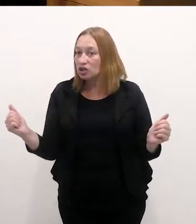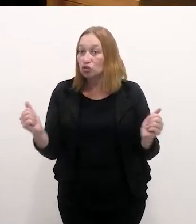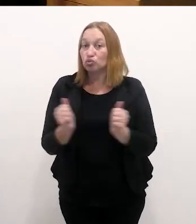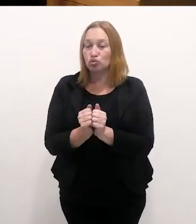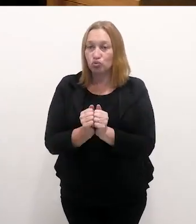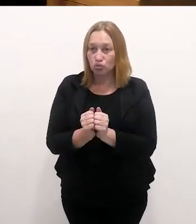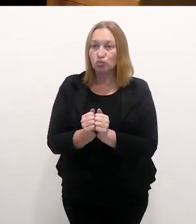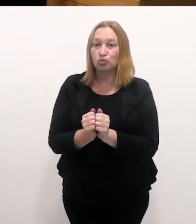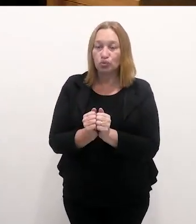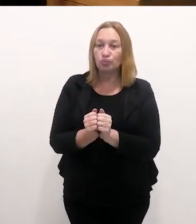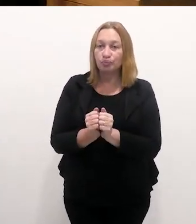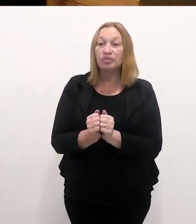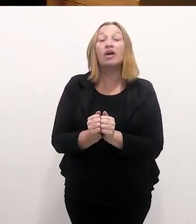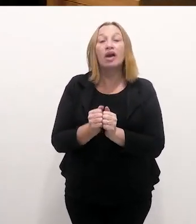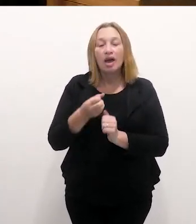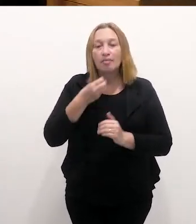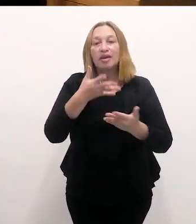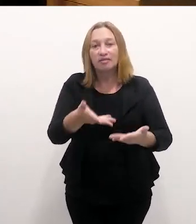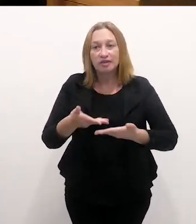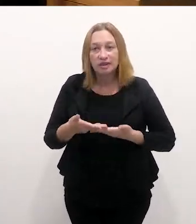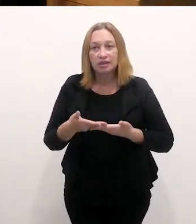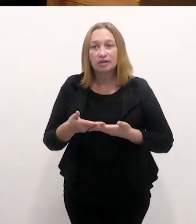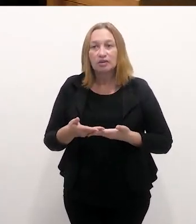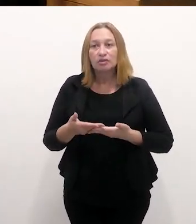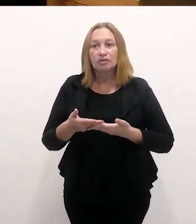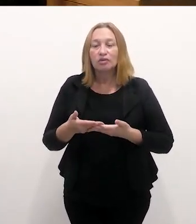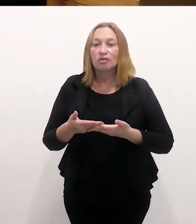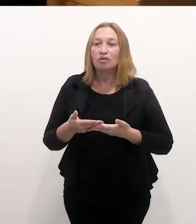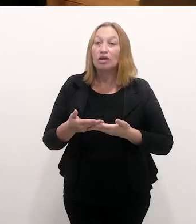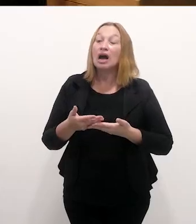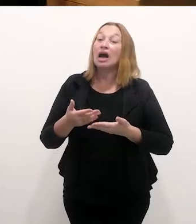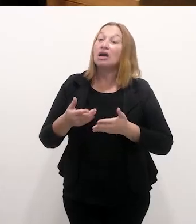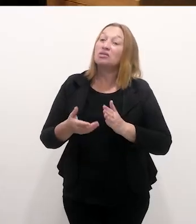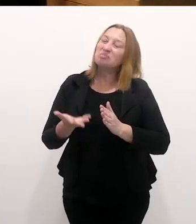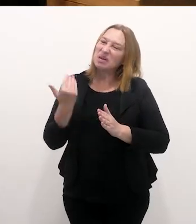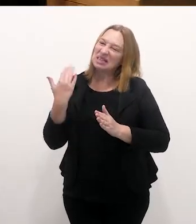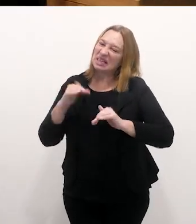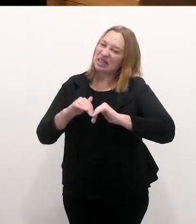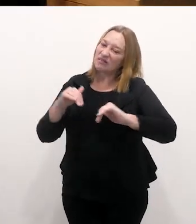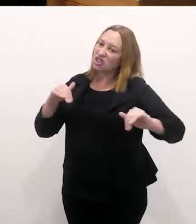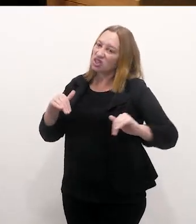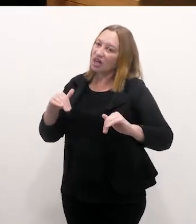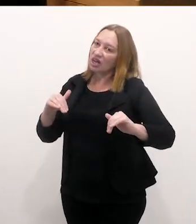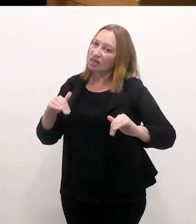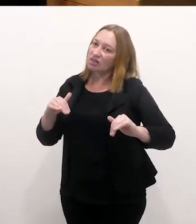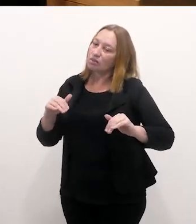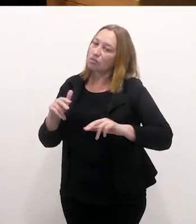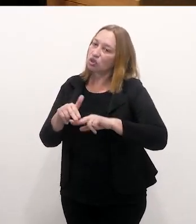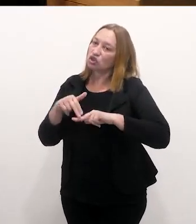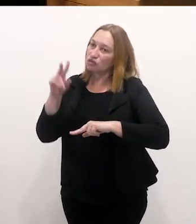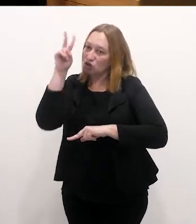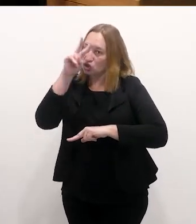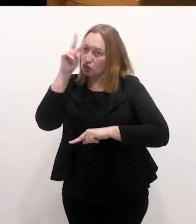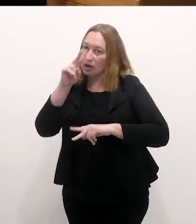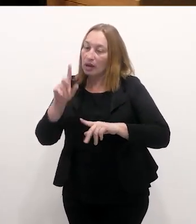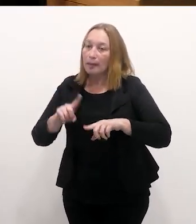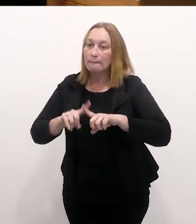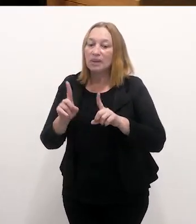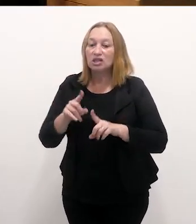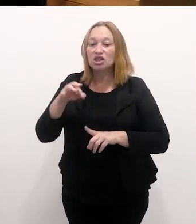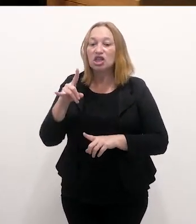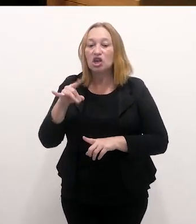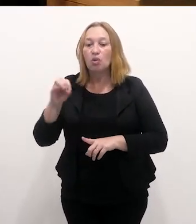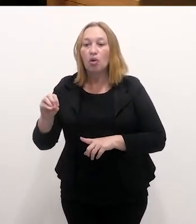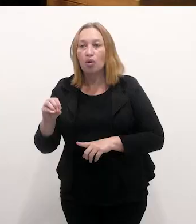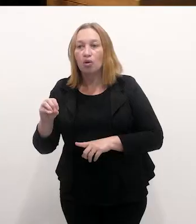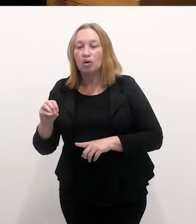Estado, Brasil-Itália, no sentido da representação diplomática, é muito bem-vinda, porque foi um tempo que ficou meio afastado. São questões de